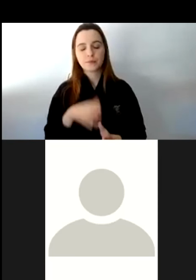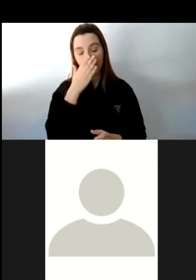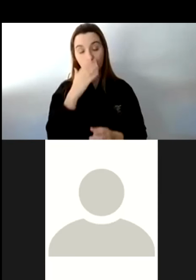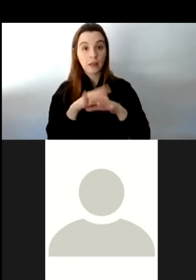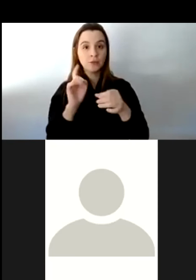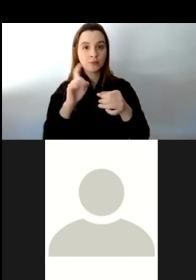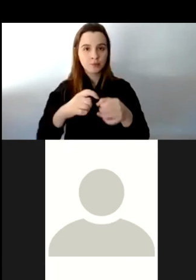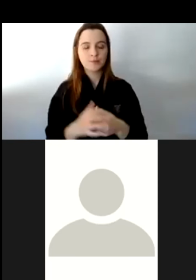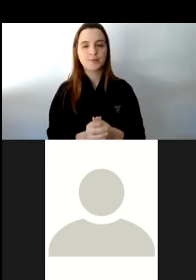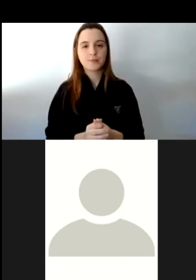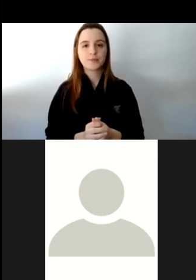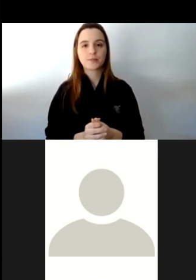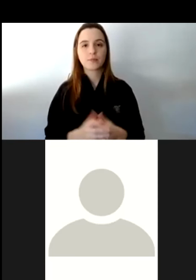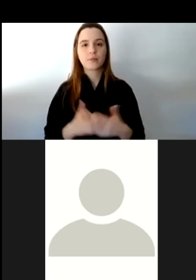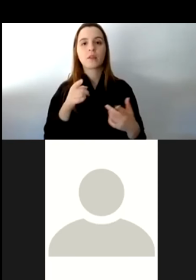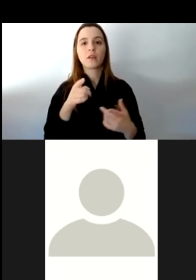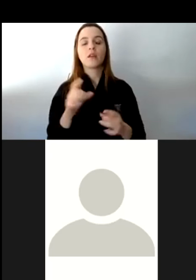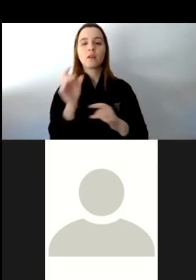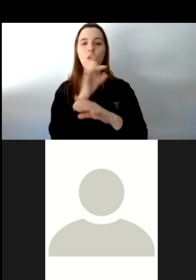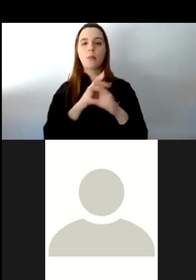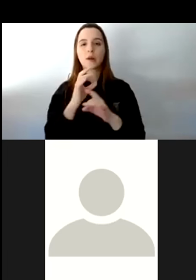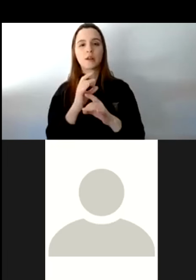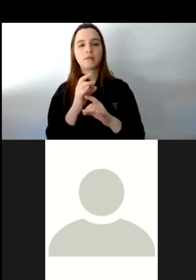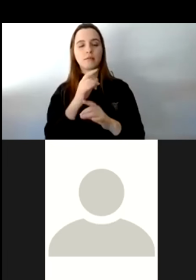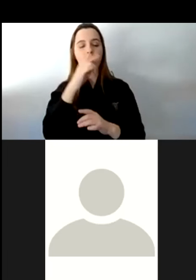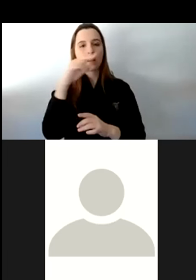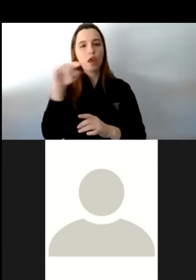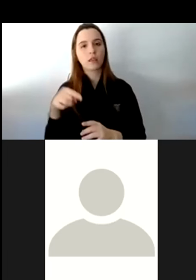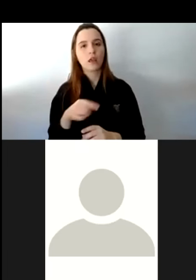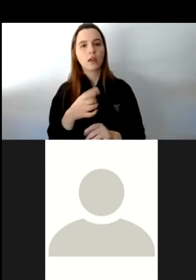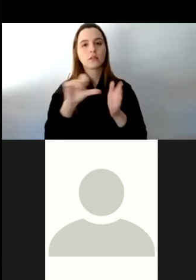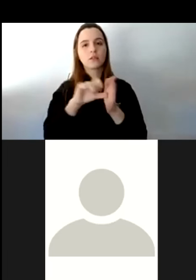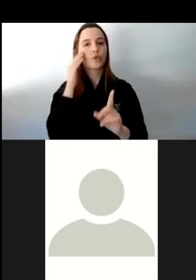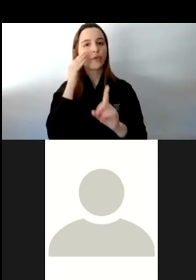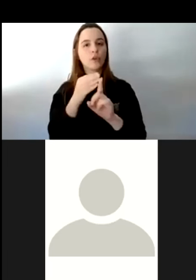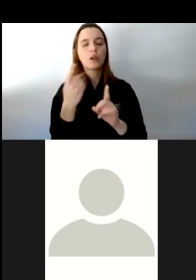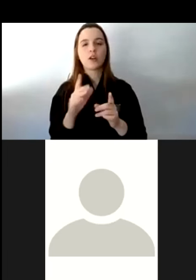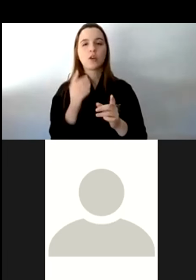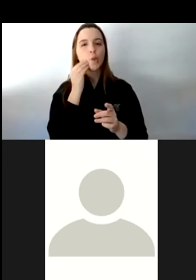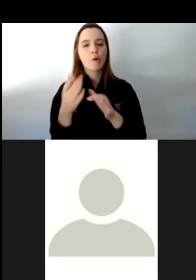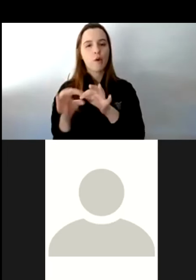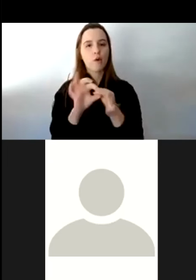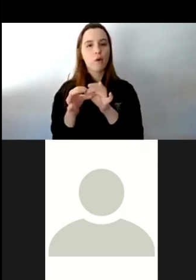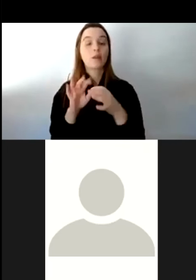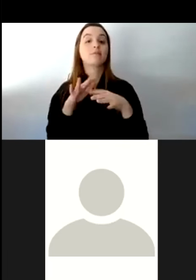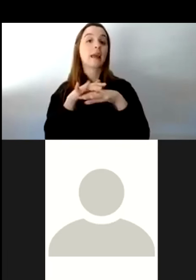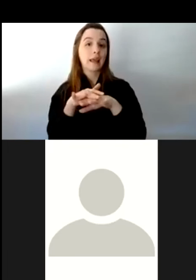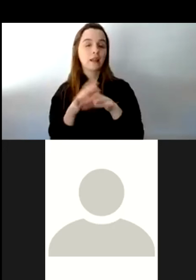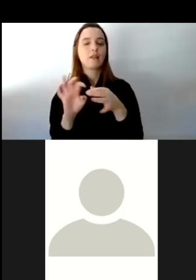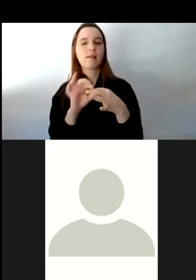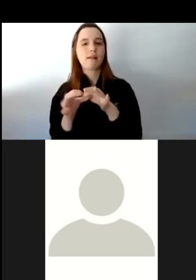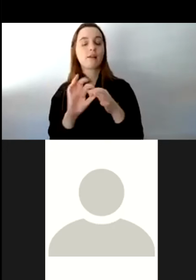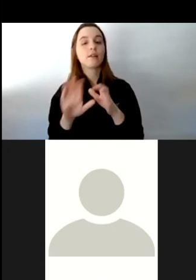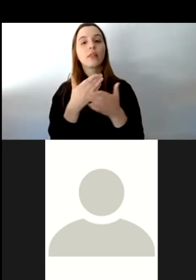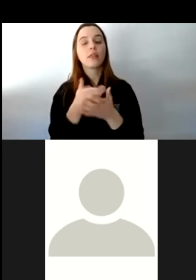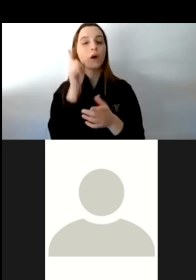Esta oferta europeia de centros de referência articulada em rede origina uma maior qualidade,